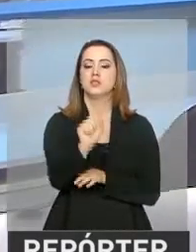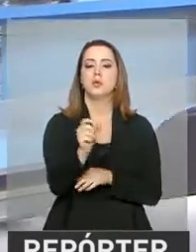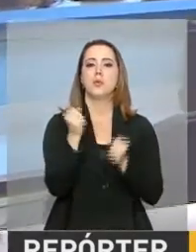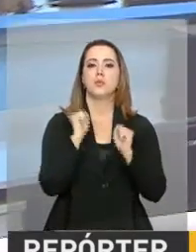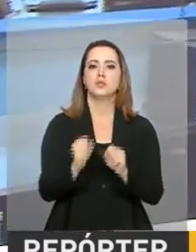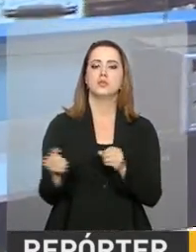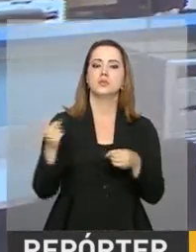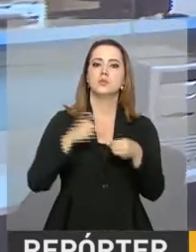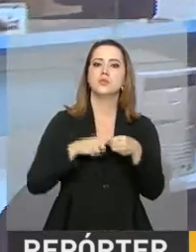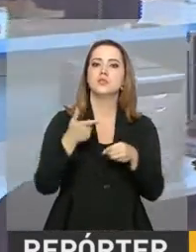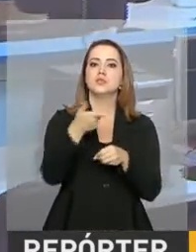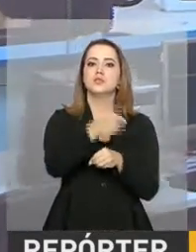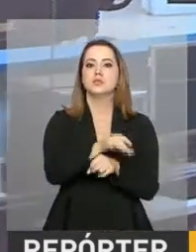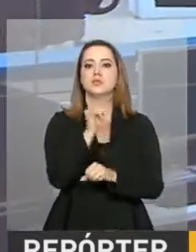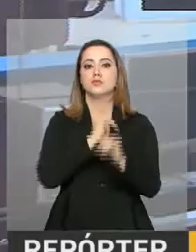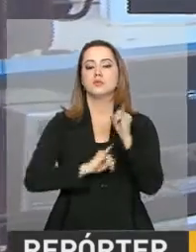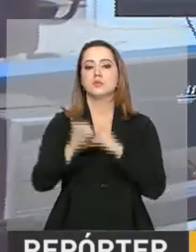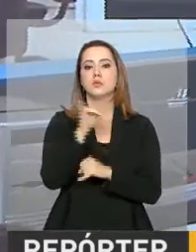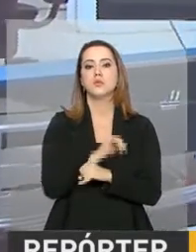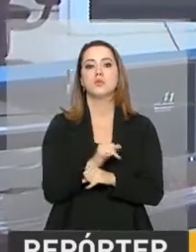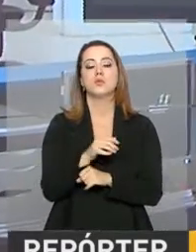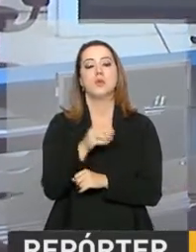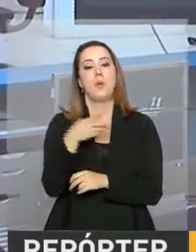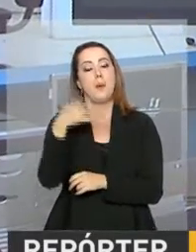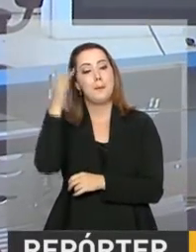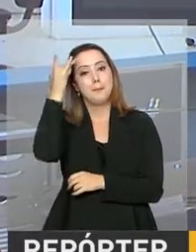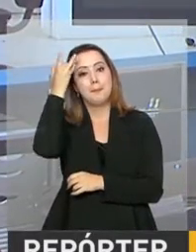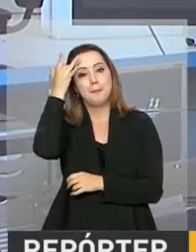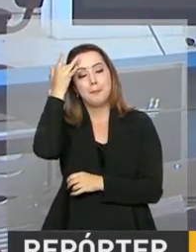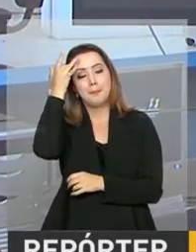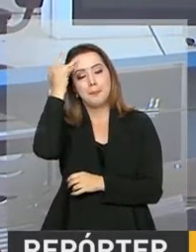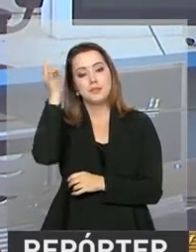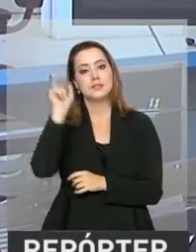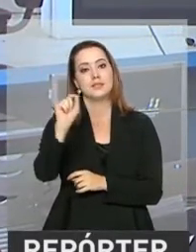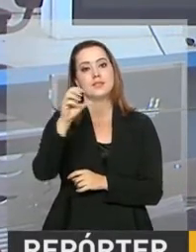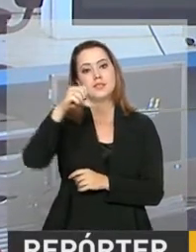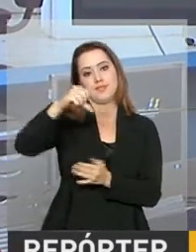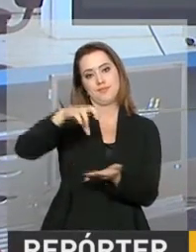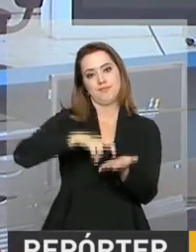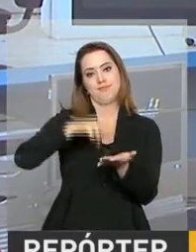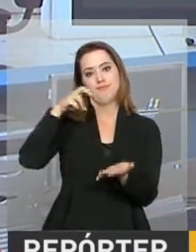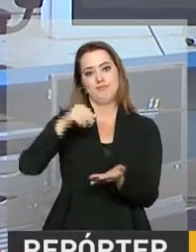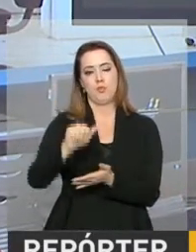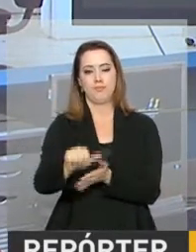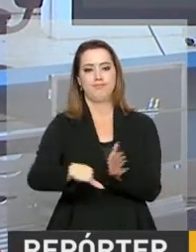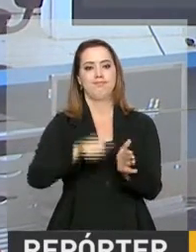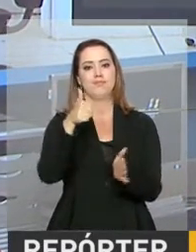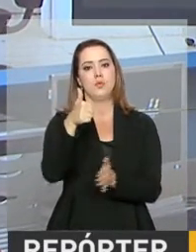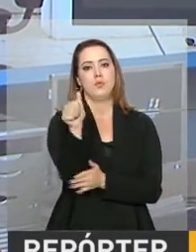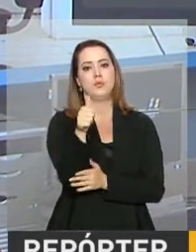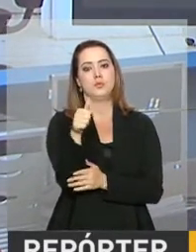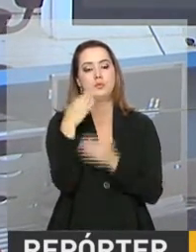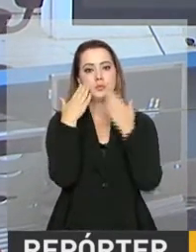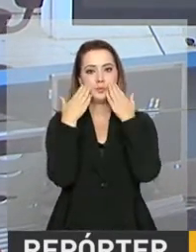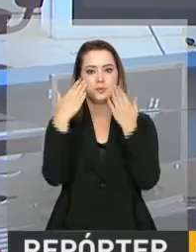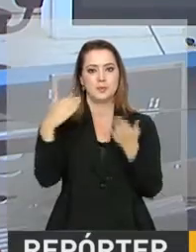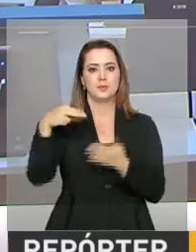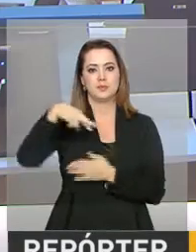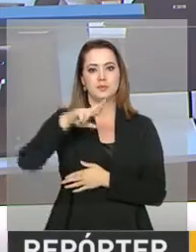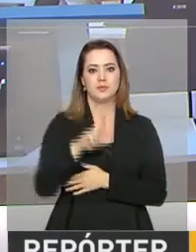Podemos voltar a qualquer momento com outras informações ou amanhã, às 9 da manhã, na nossa primeira edição do Repórter NBR no